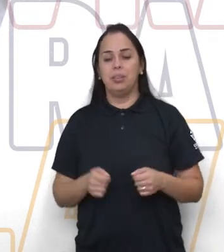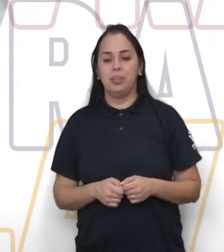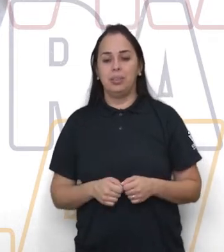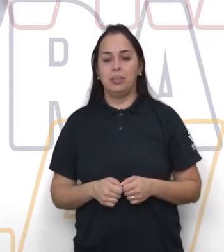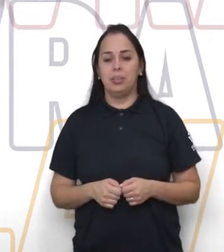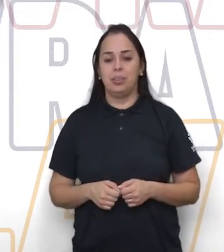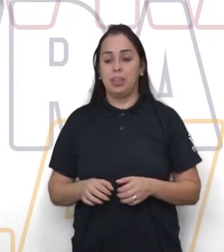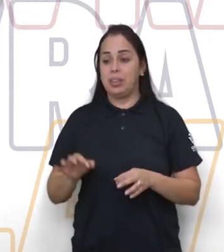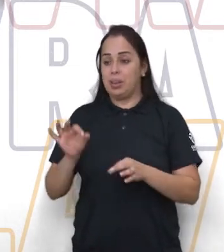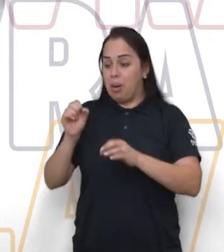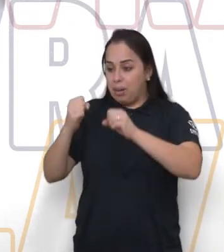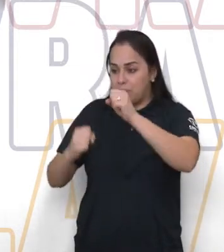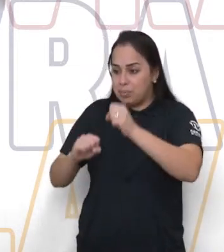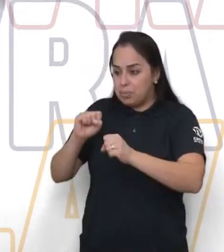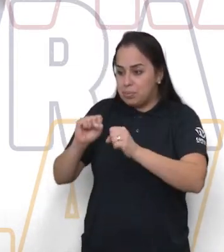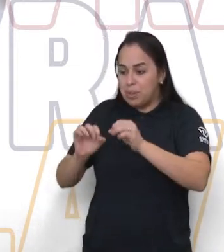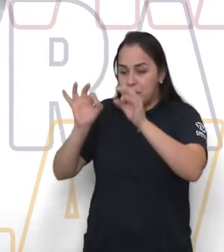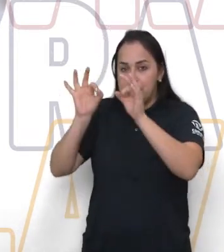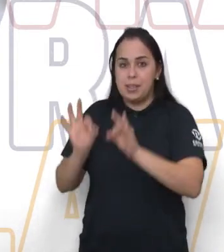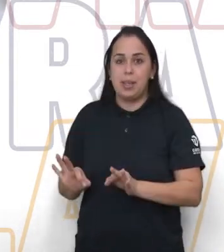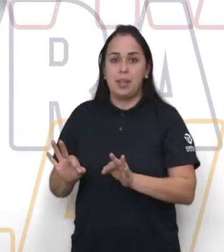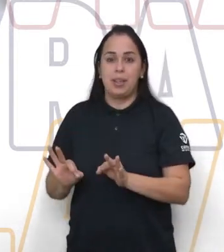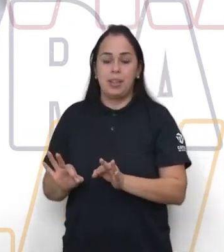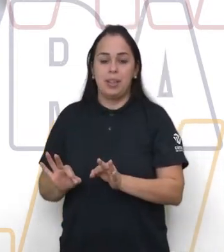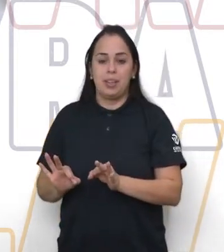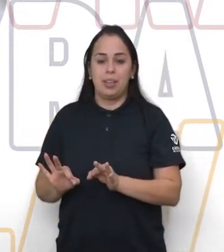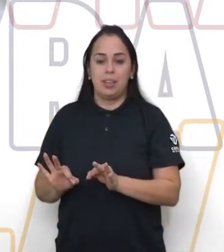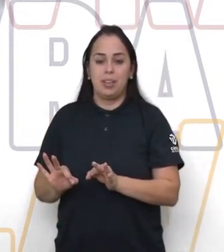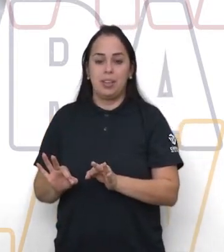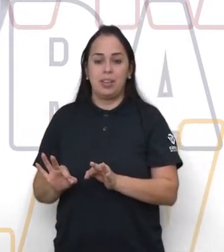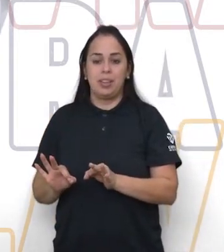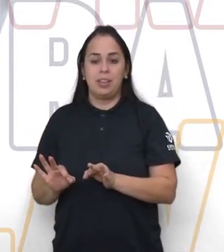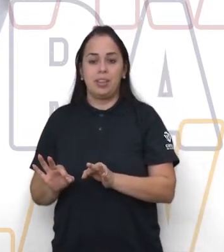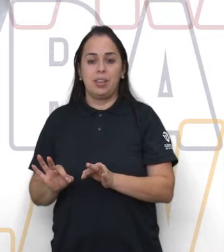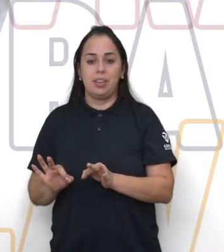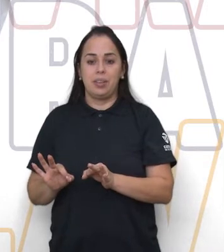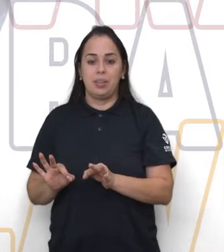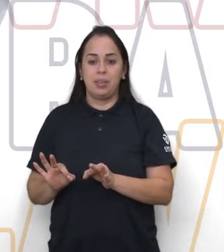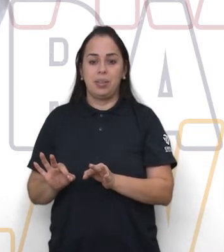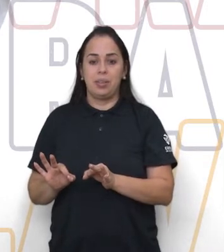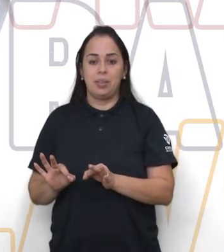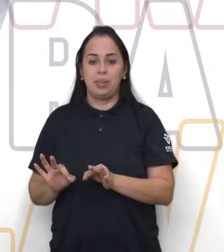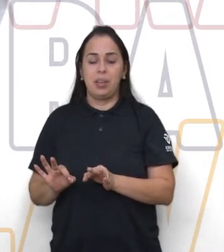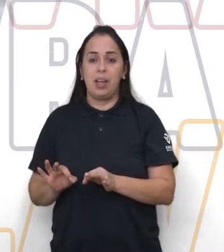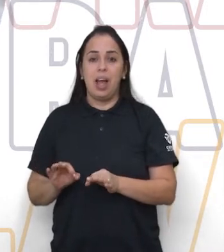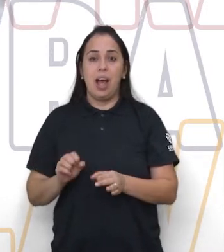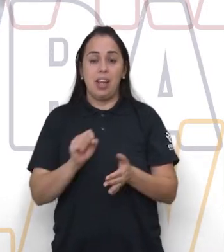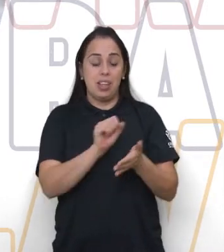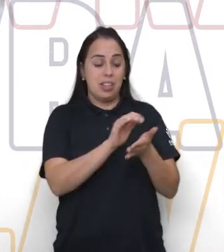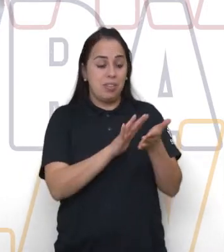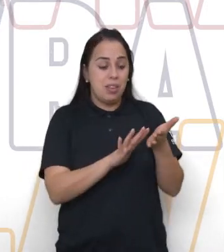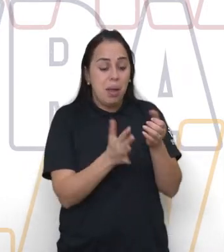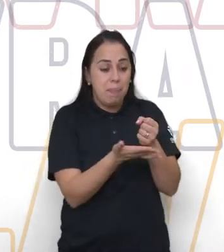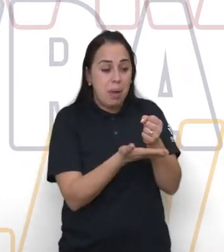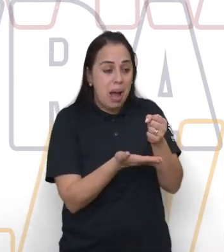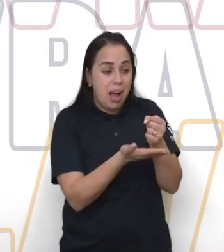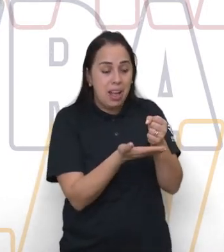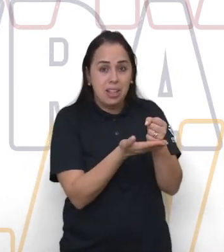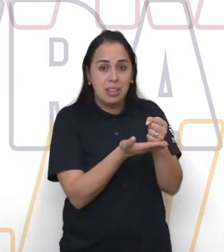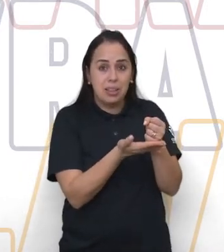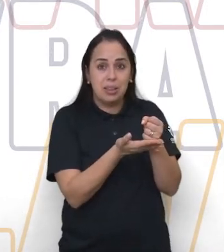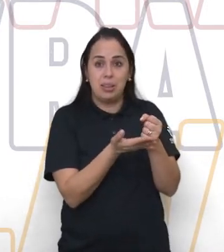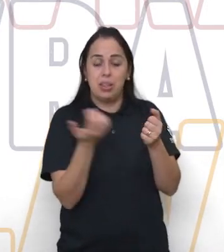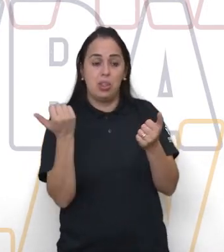quando ela está plena ela acaba prejudicando de alguma forma aquelas atividades mais básicas